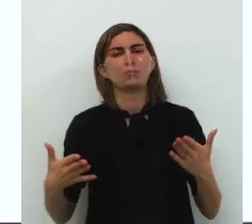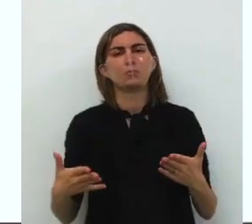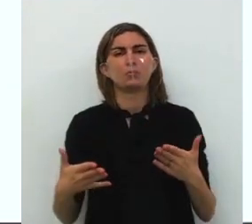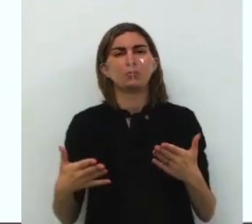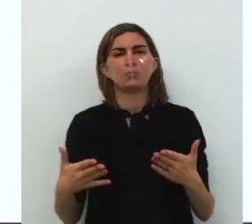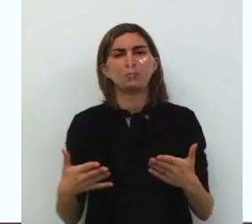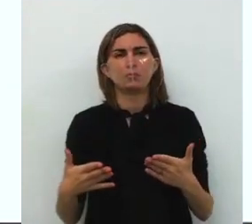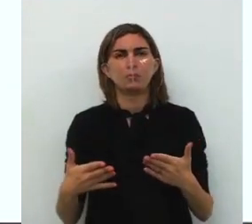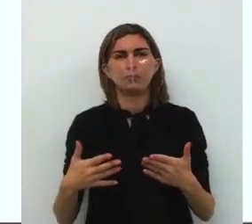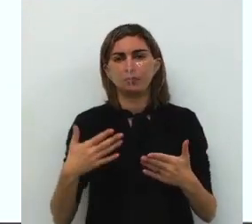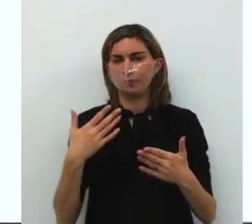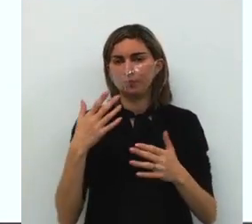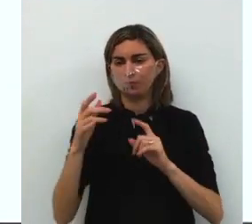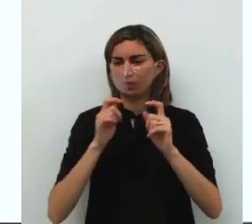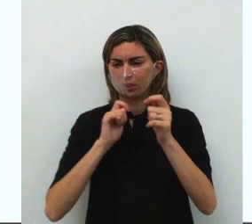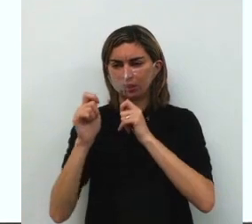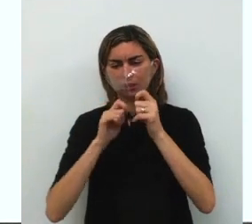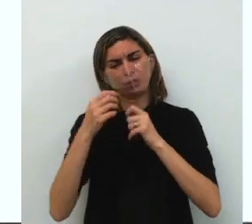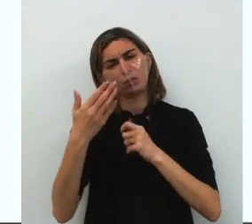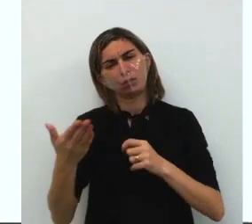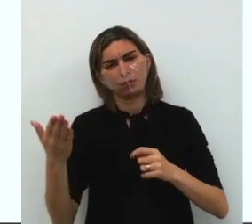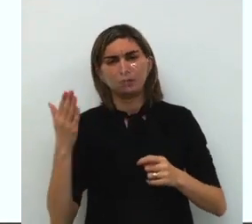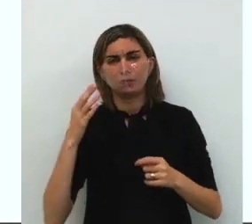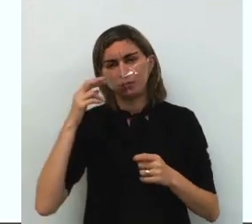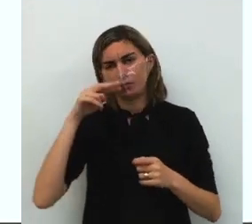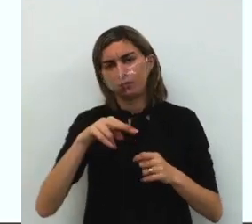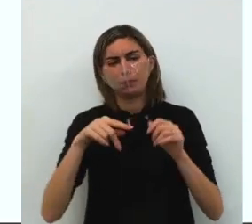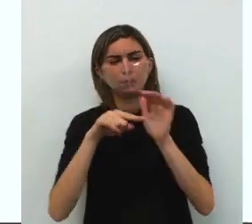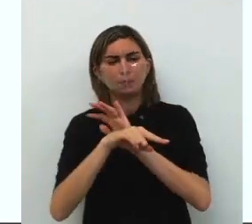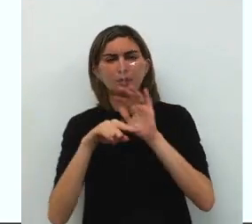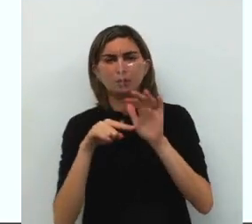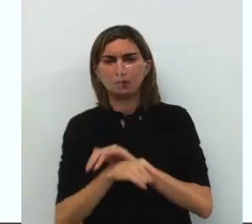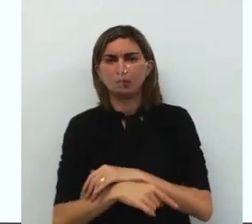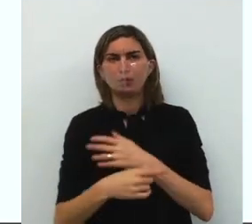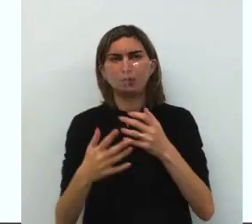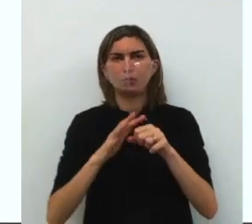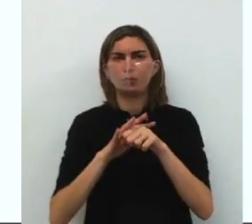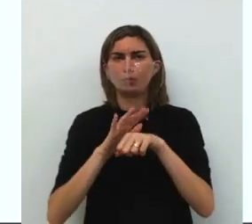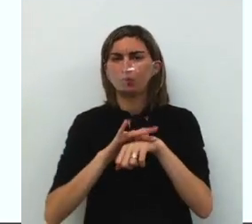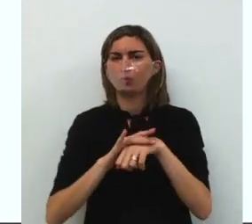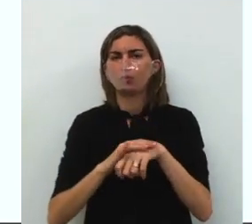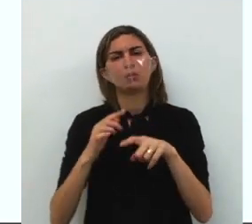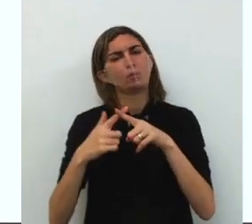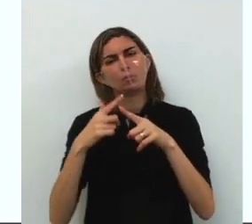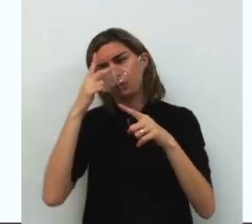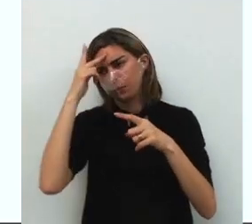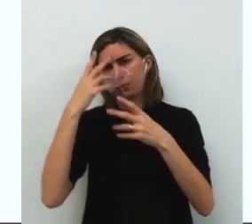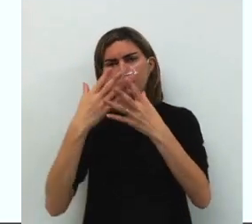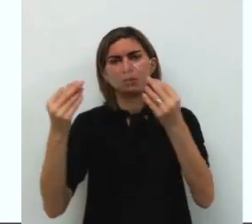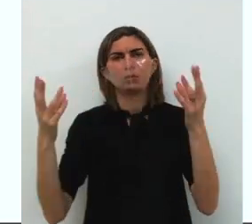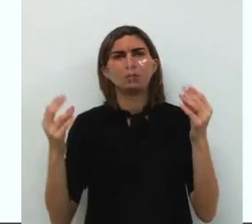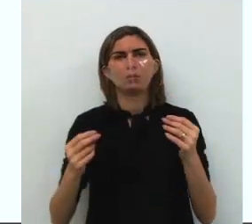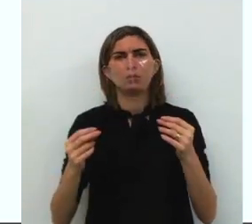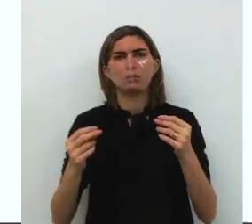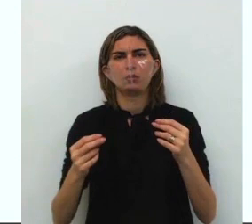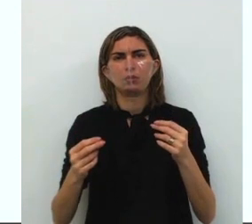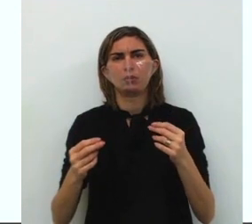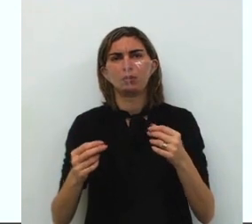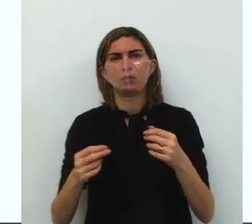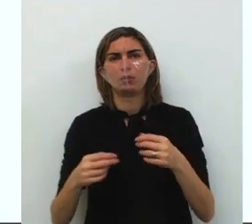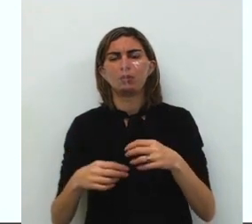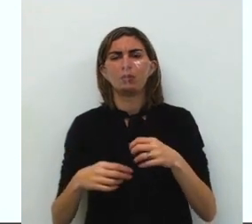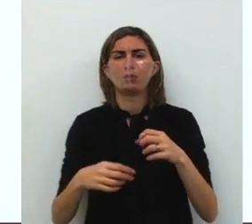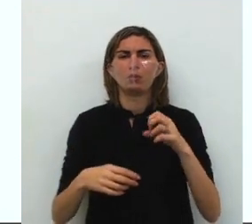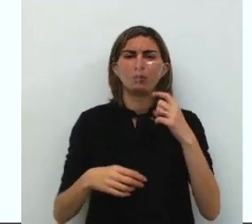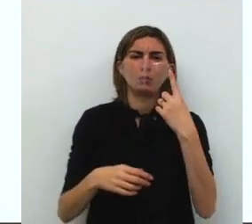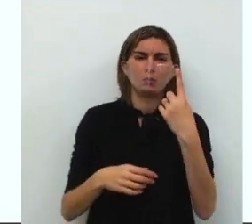quê? O entrevistador perguntou sobre essa doença, por que tanta gente fala o ou